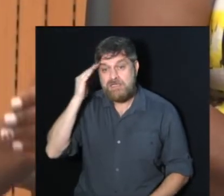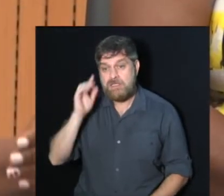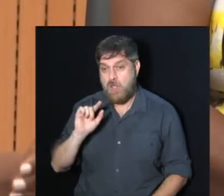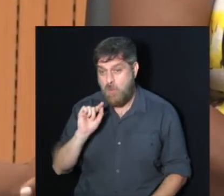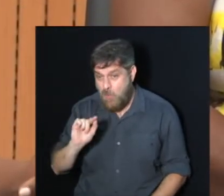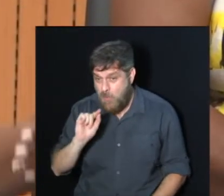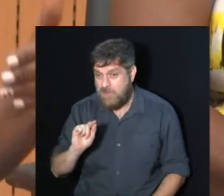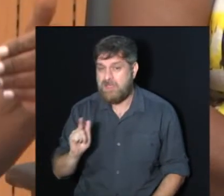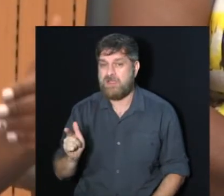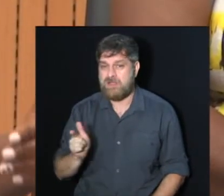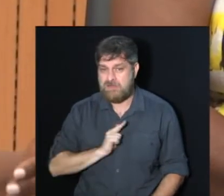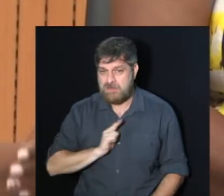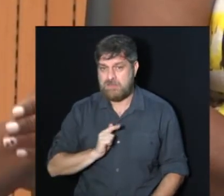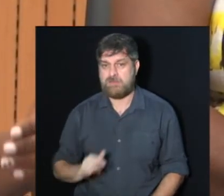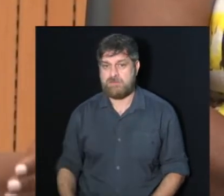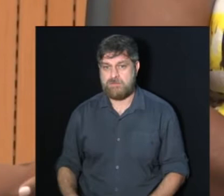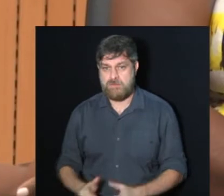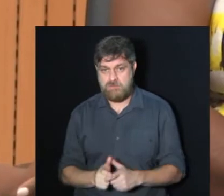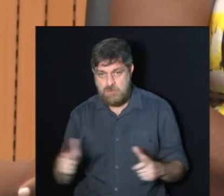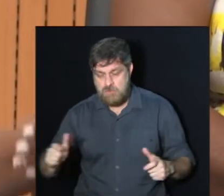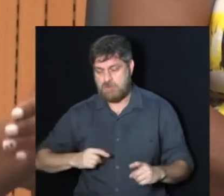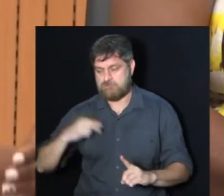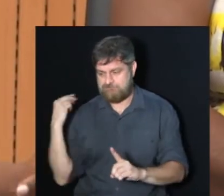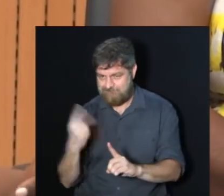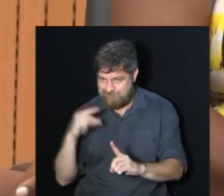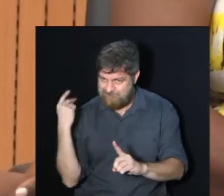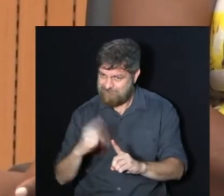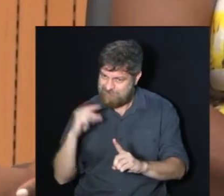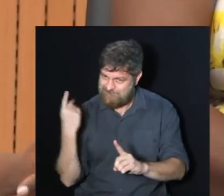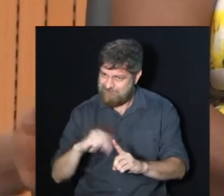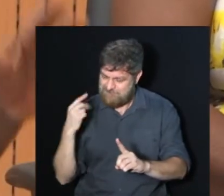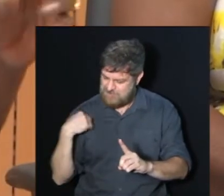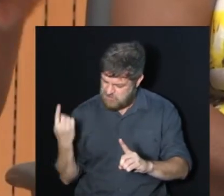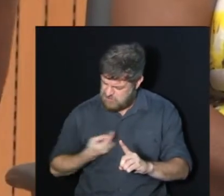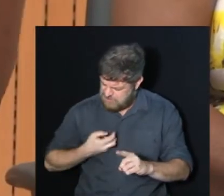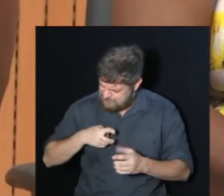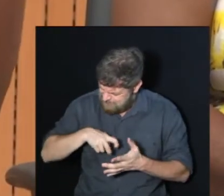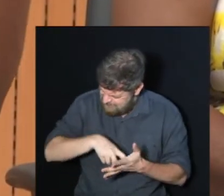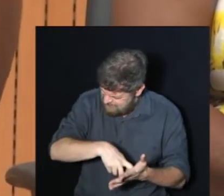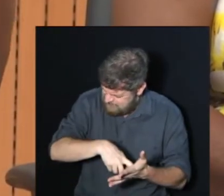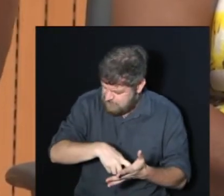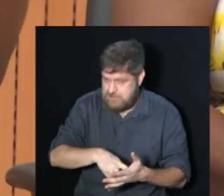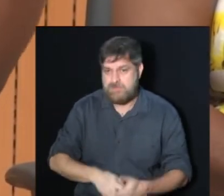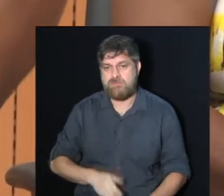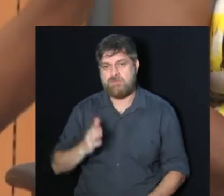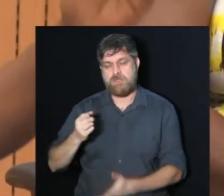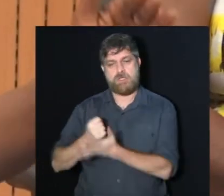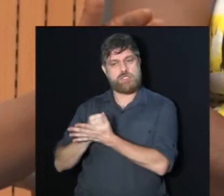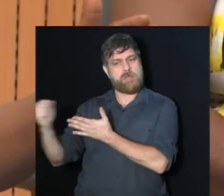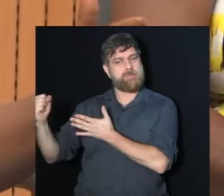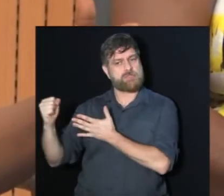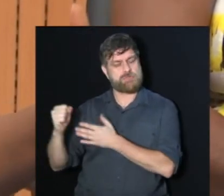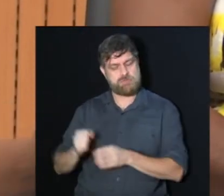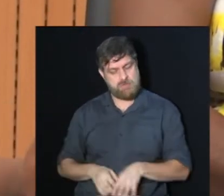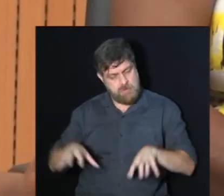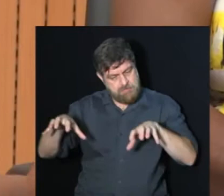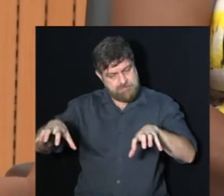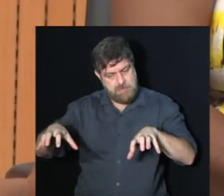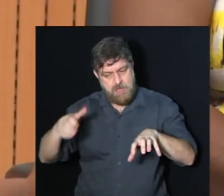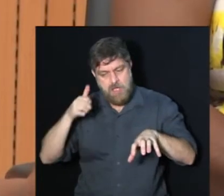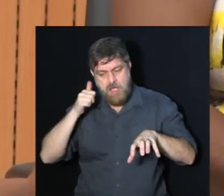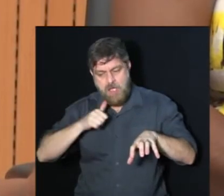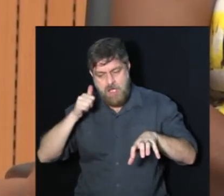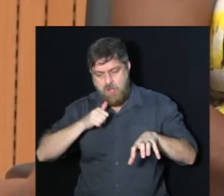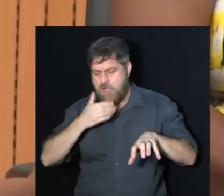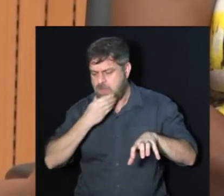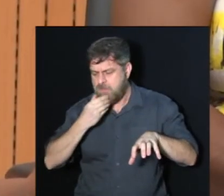ainda somos o maior castigado. Somos. Mas esse negócio nós já passamos isso. Agora, nós sempre